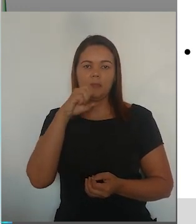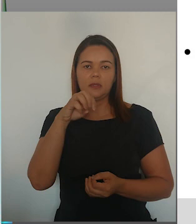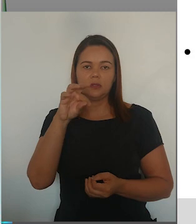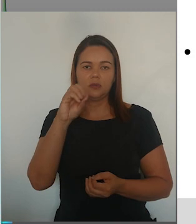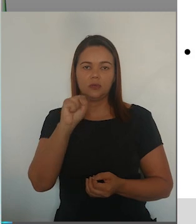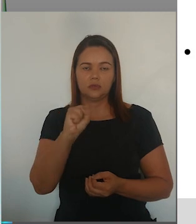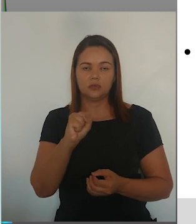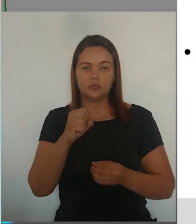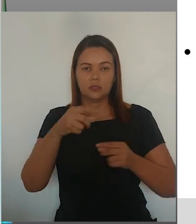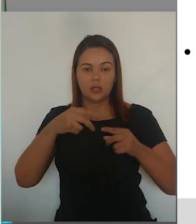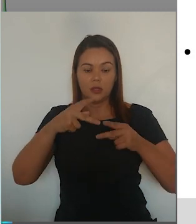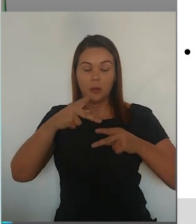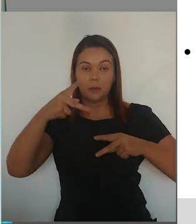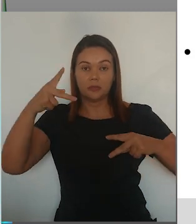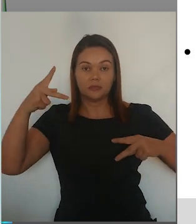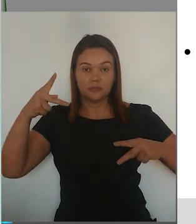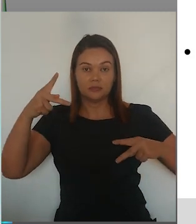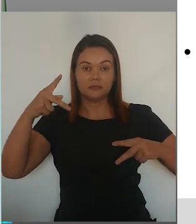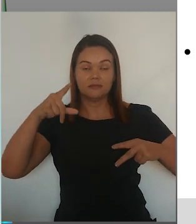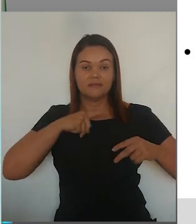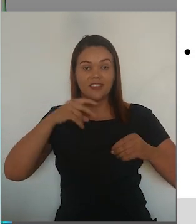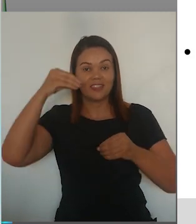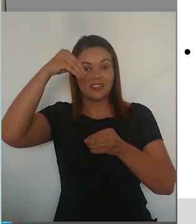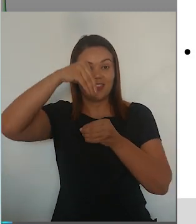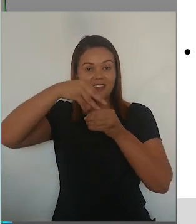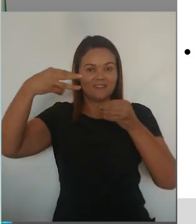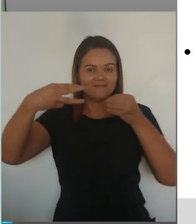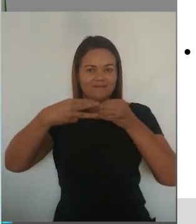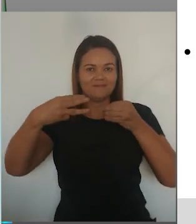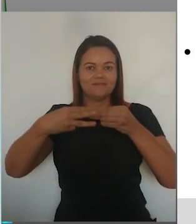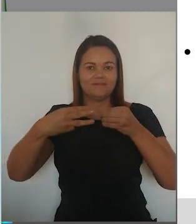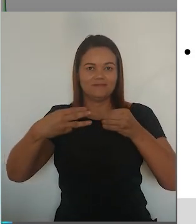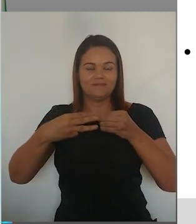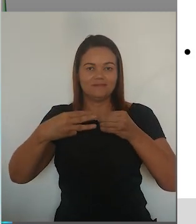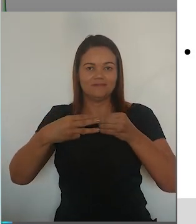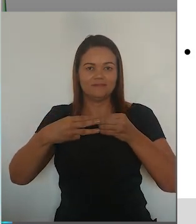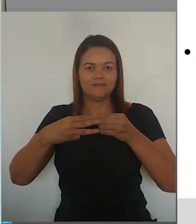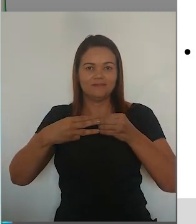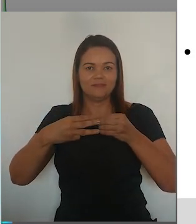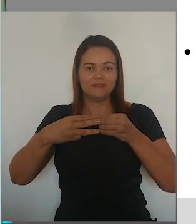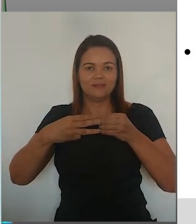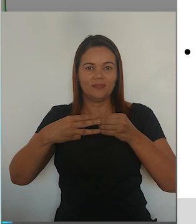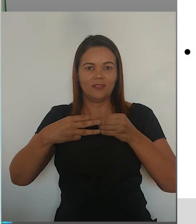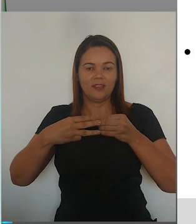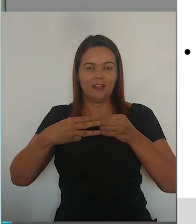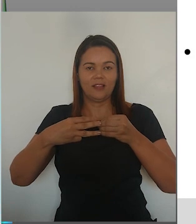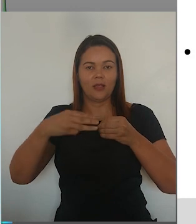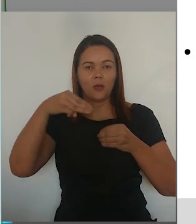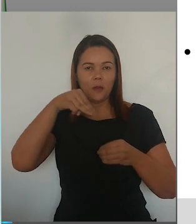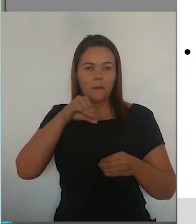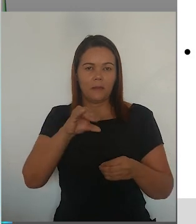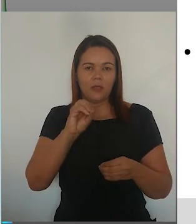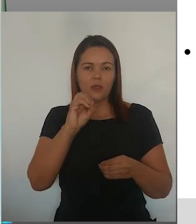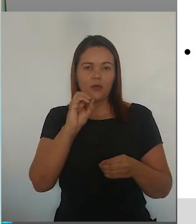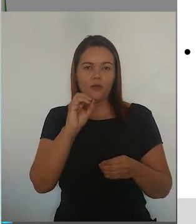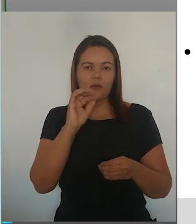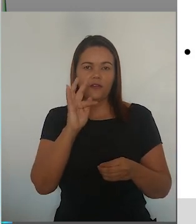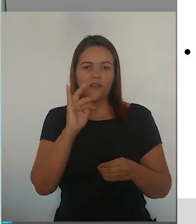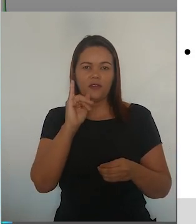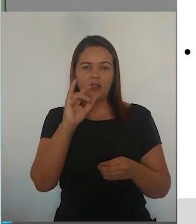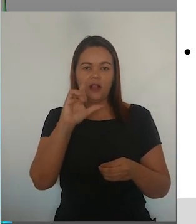proteínas contráteis presentes no interior da célula muscular. Os miofilamentos finos